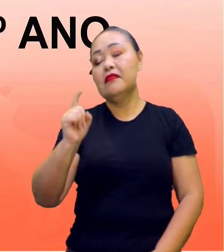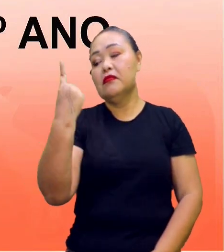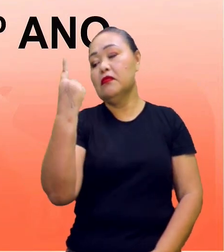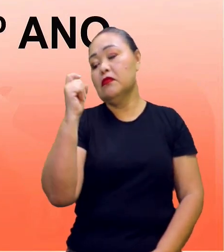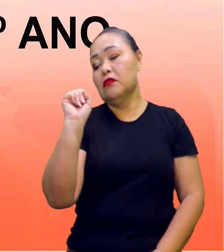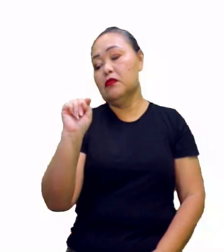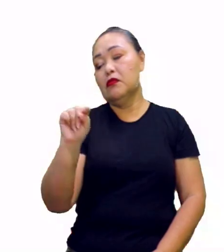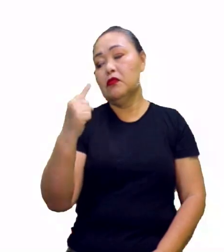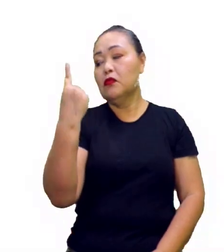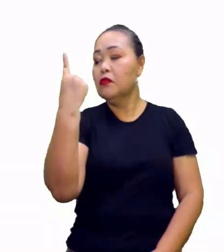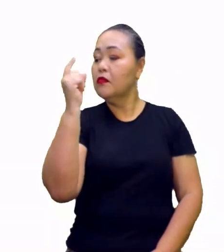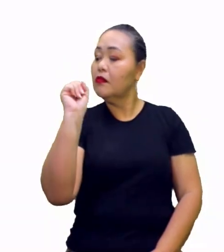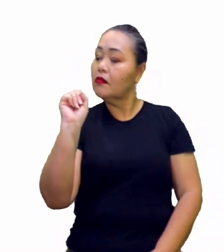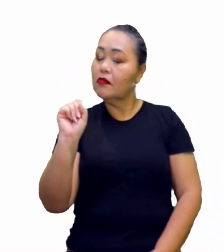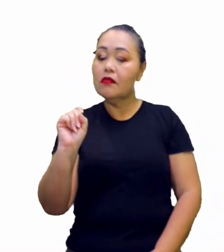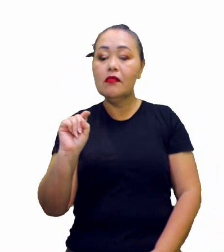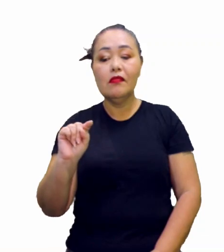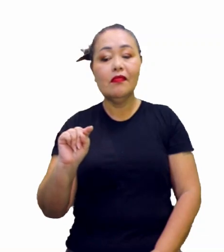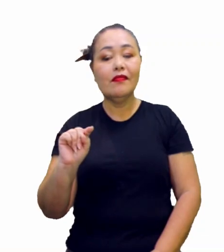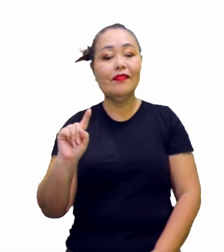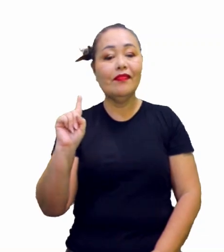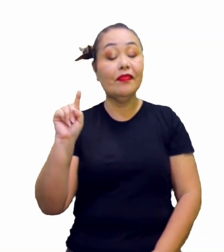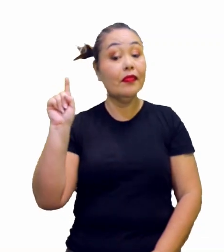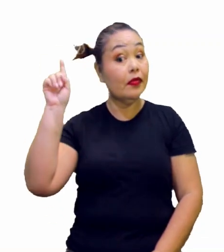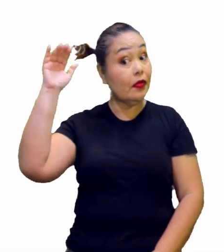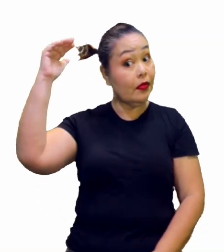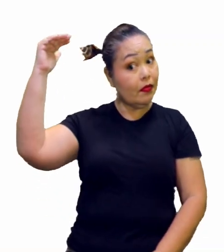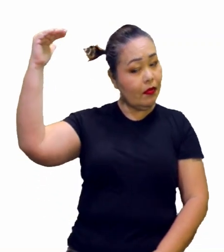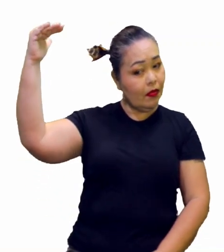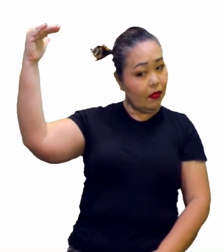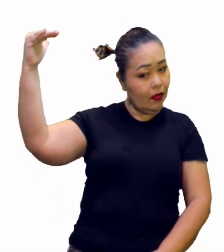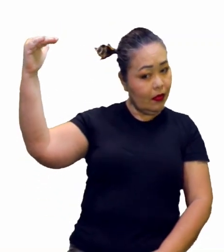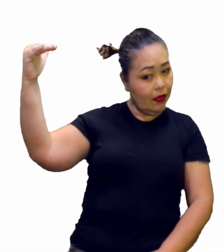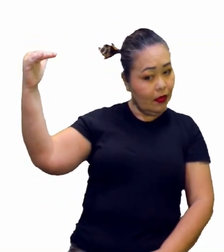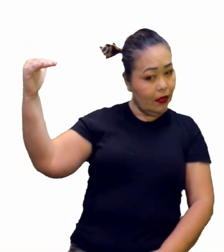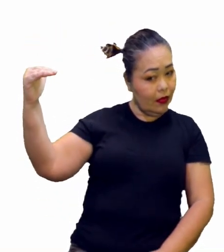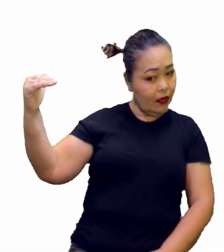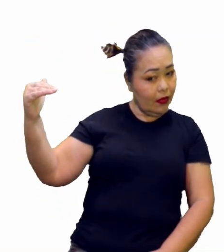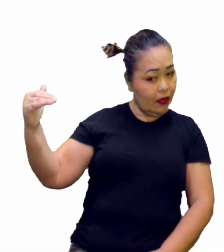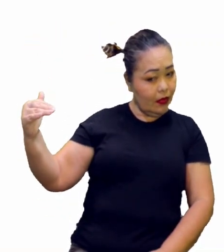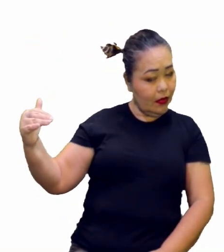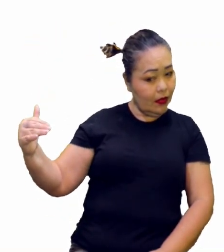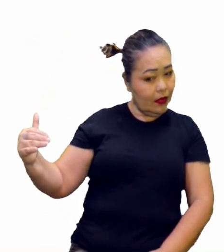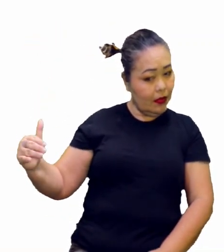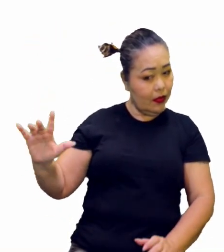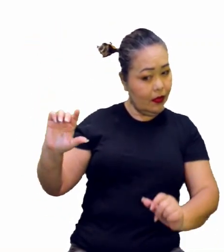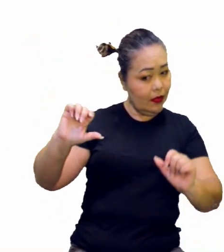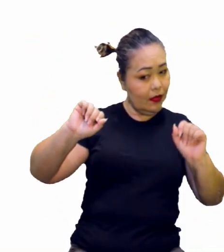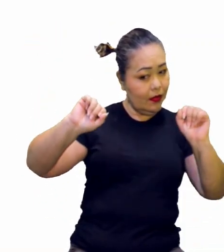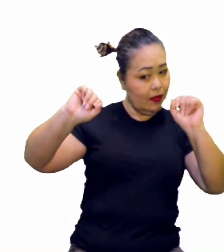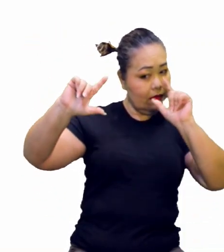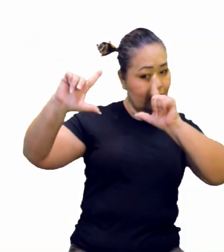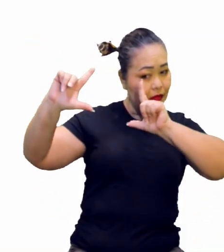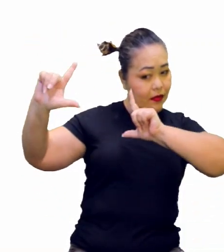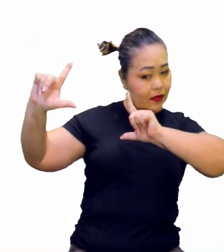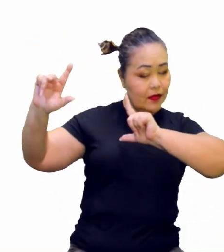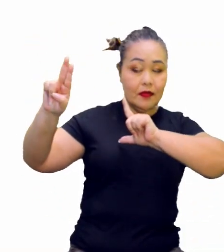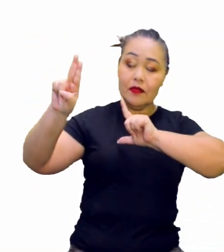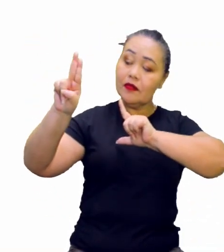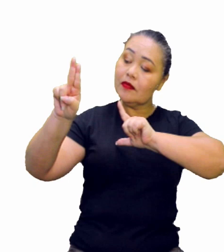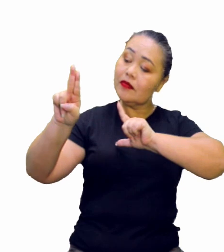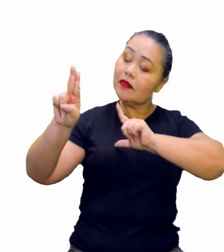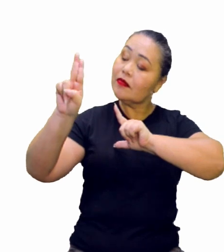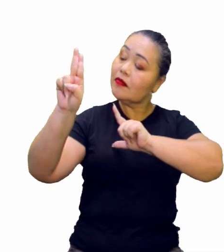1.1. Então, como eu falei para vocês, aqui, nessa lâmina, a unidade 1, ela retrata do